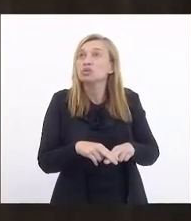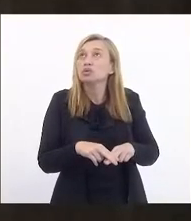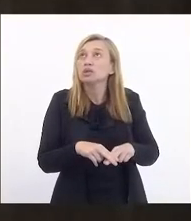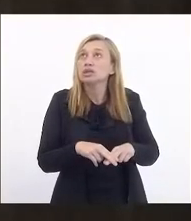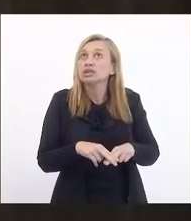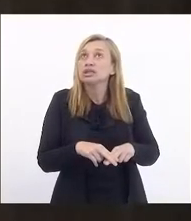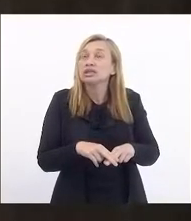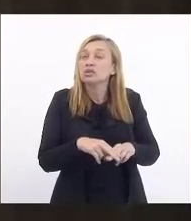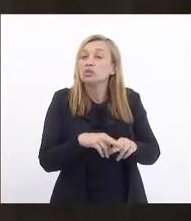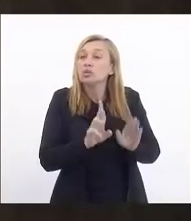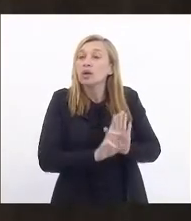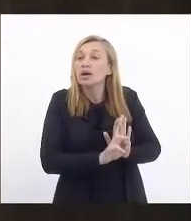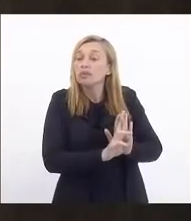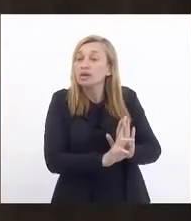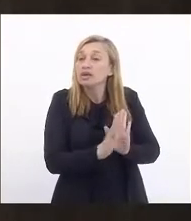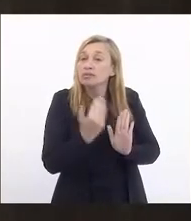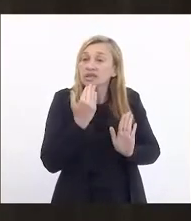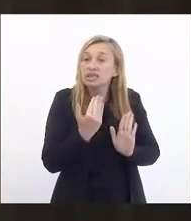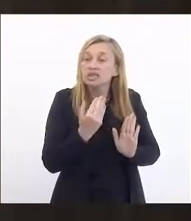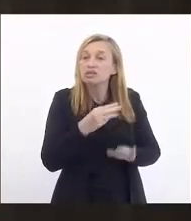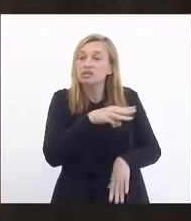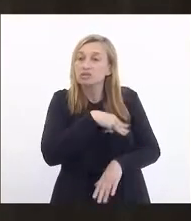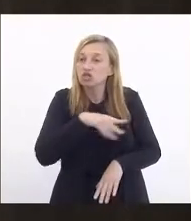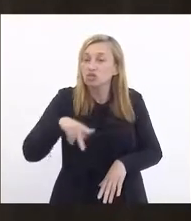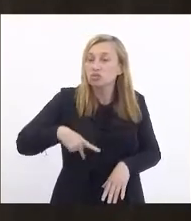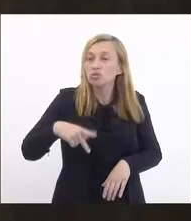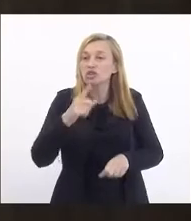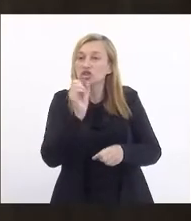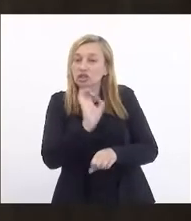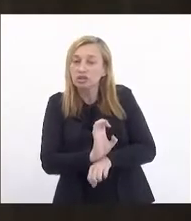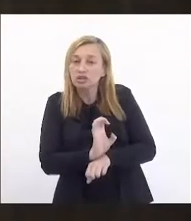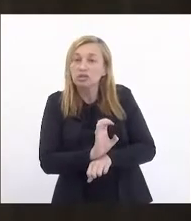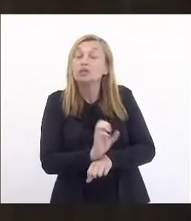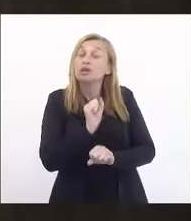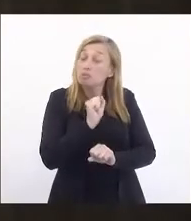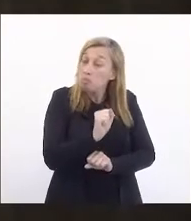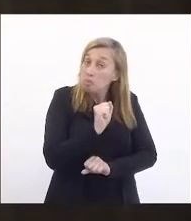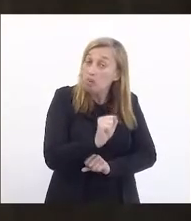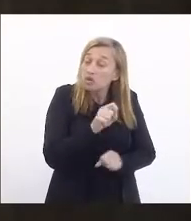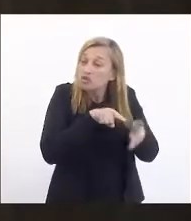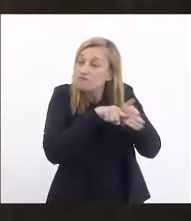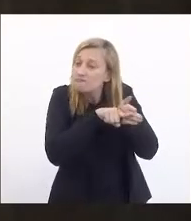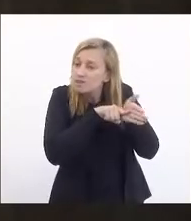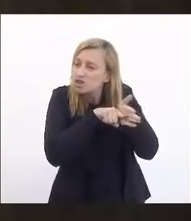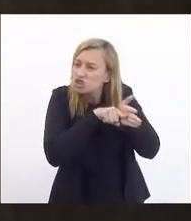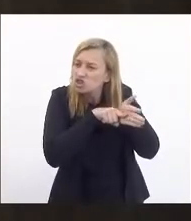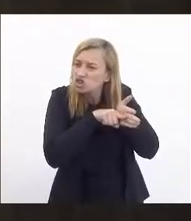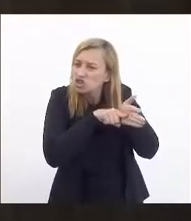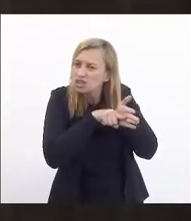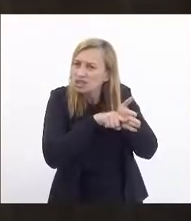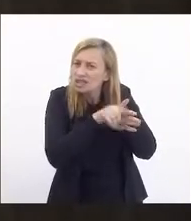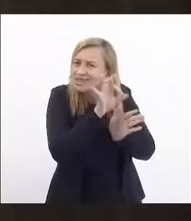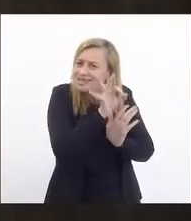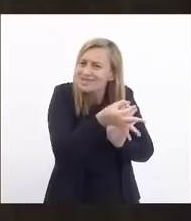representação no Ministério Público Estadual para que possa investigar de maneira isenta o que